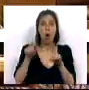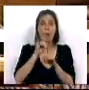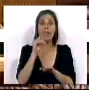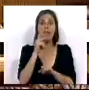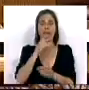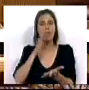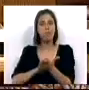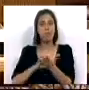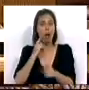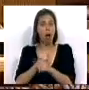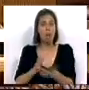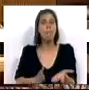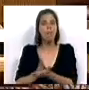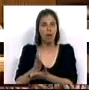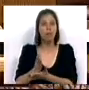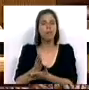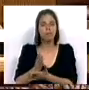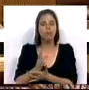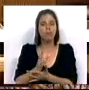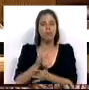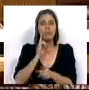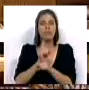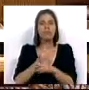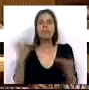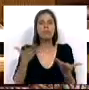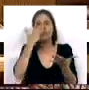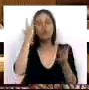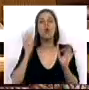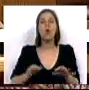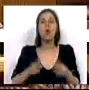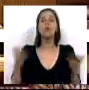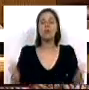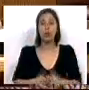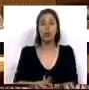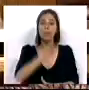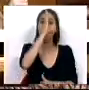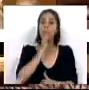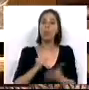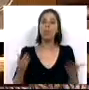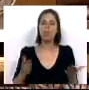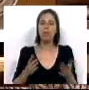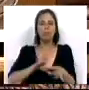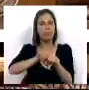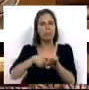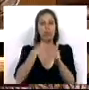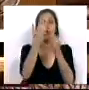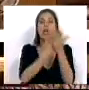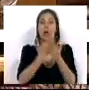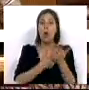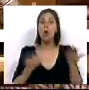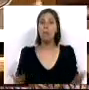do IVA na restauração se mantém, retiramos as seguintes conclusões. O Governo dá cabo da